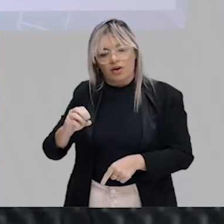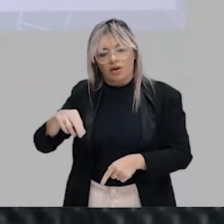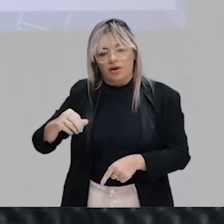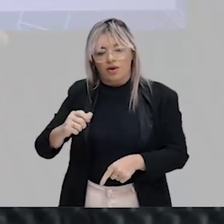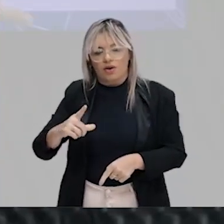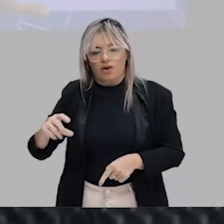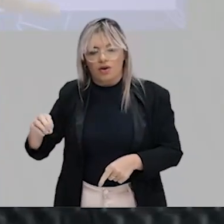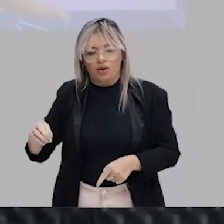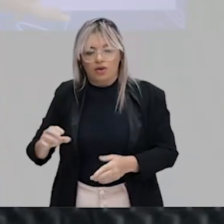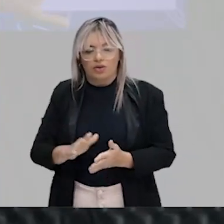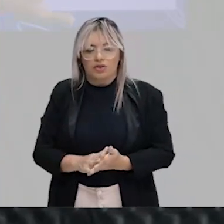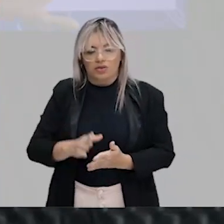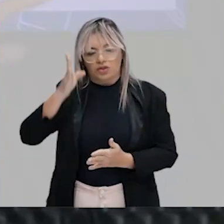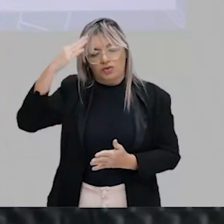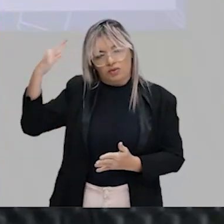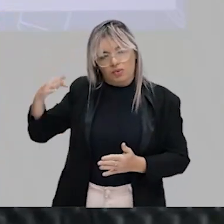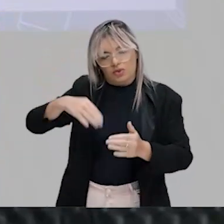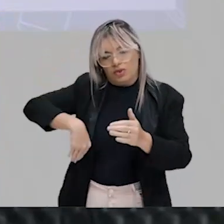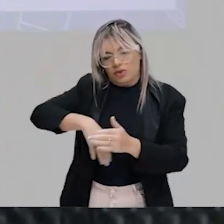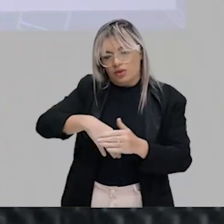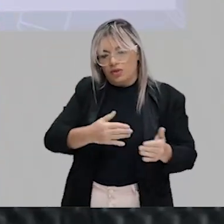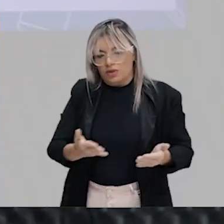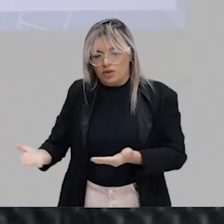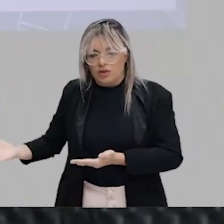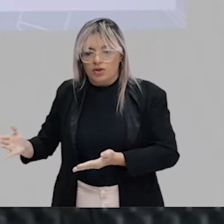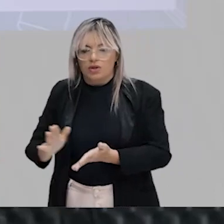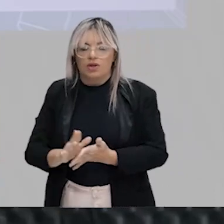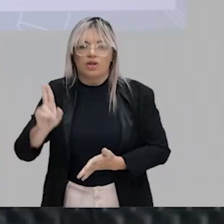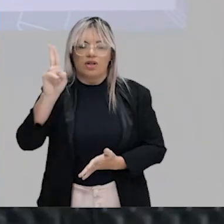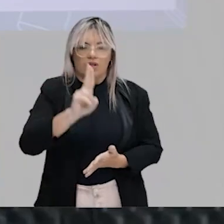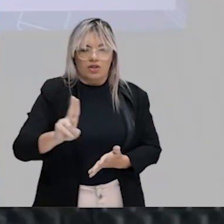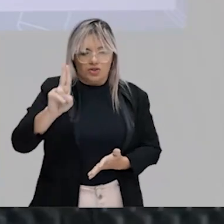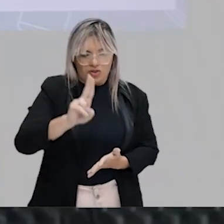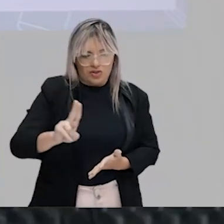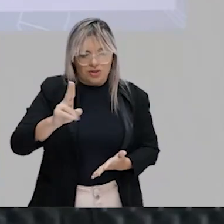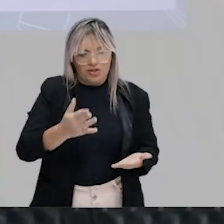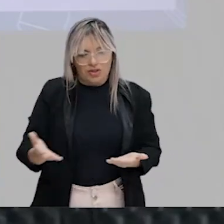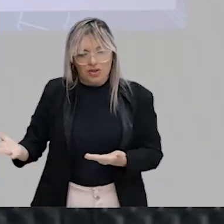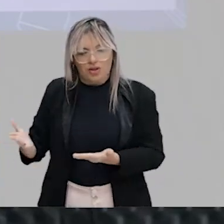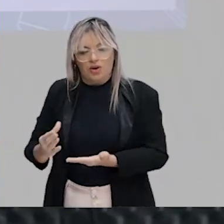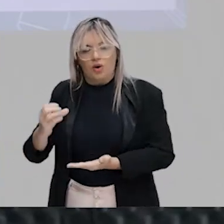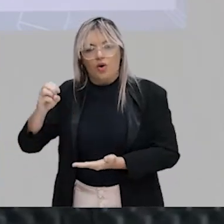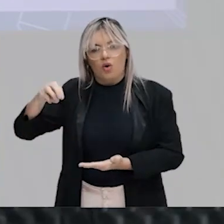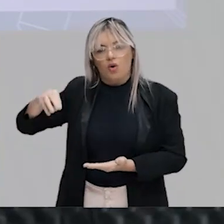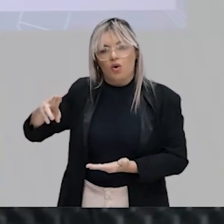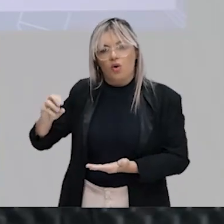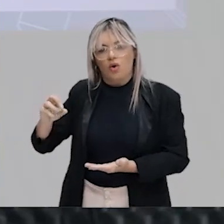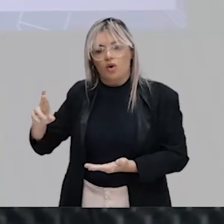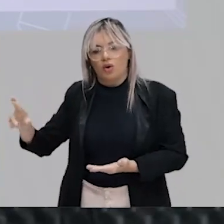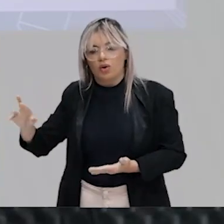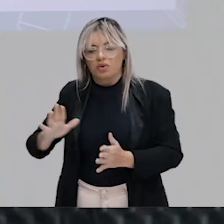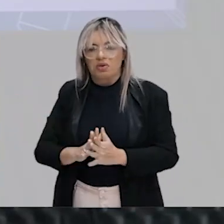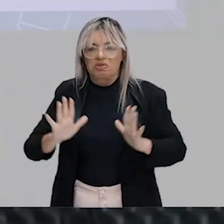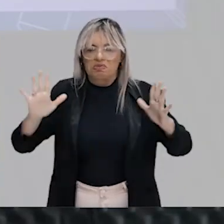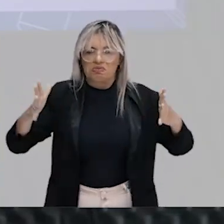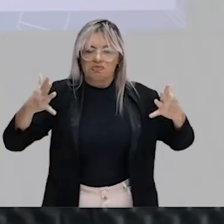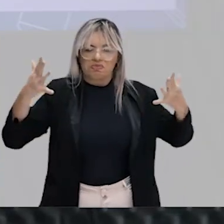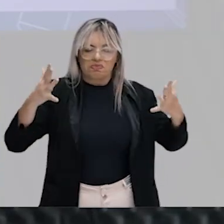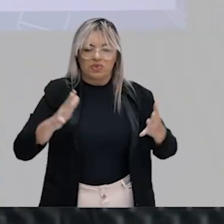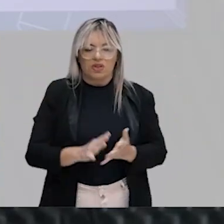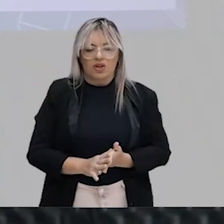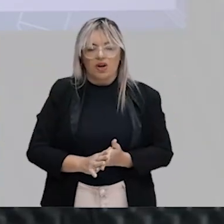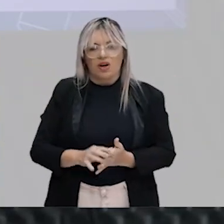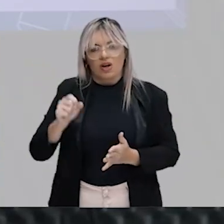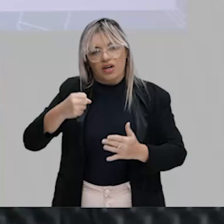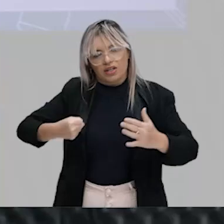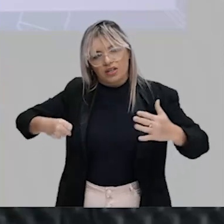McGregor, ele utiliza muito dessa questão da espetacularização. O UFC ele tem toda uma rotina a ser